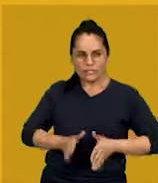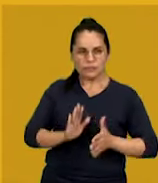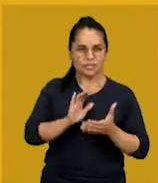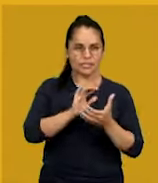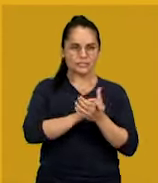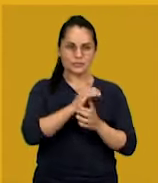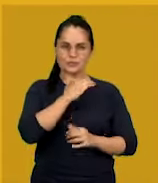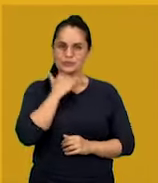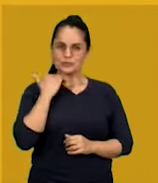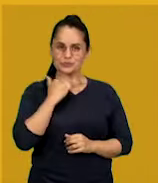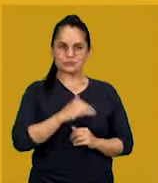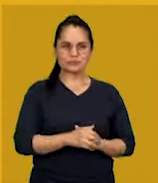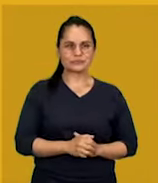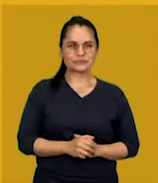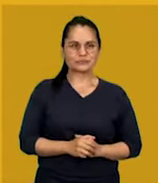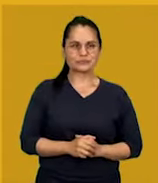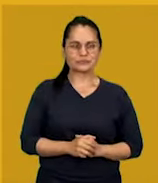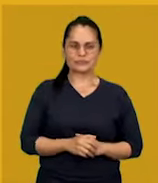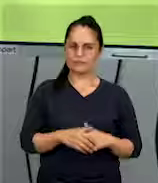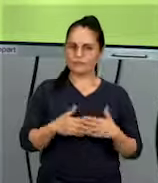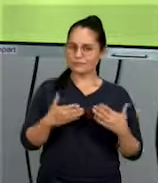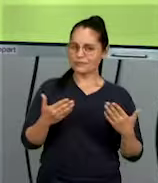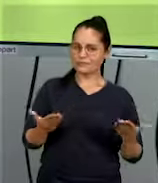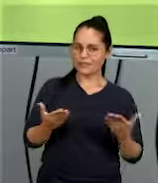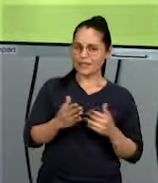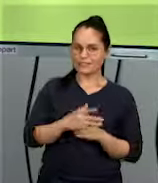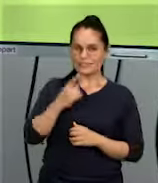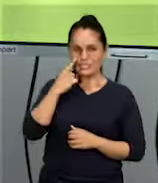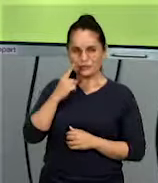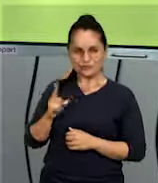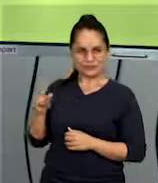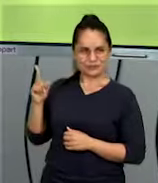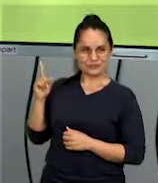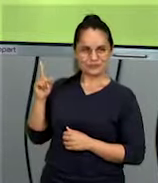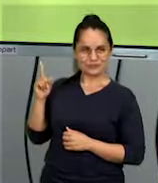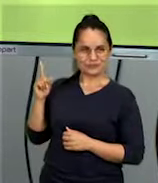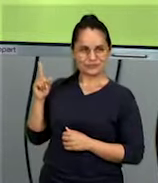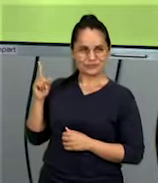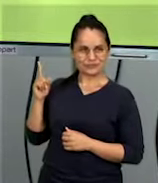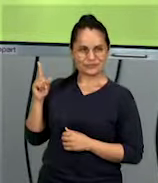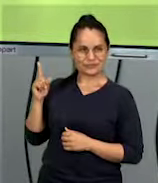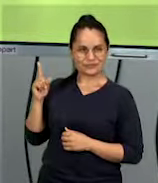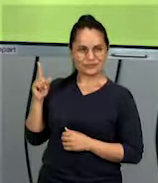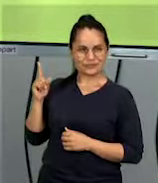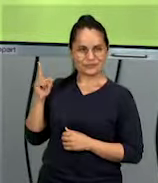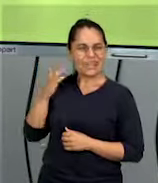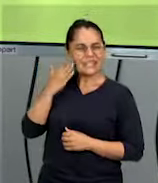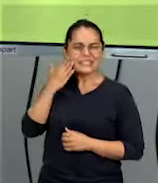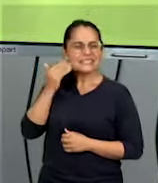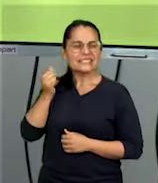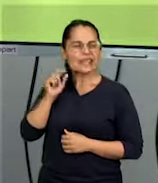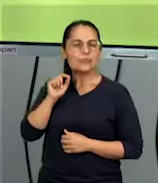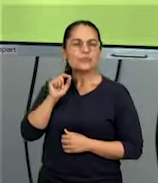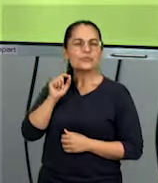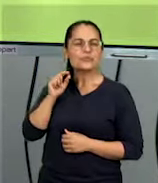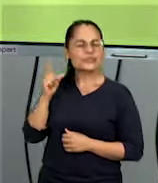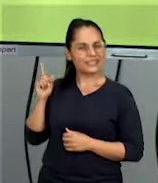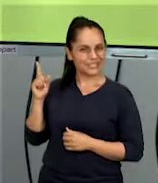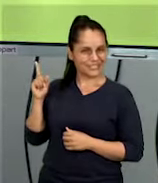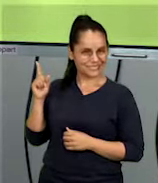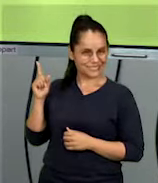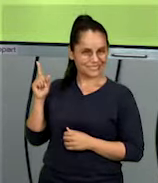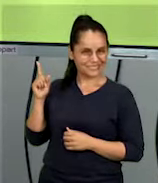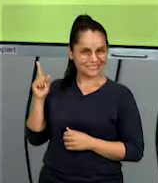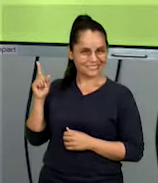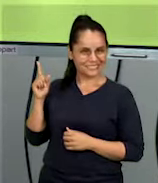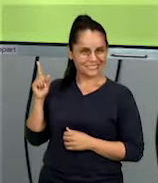casamento e morte. Bom, vocês estão vendo essa foto, não é mesmo? Vocês sabem, assim, o que é isso aqui que está